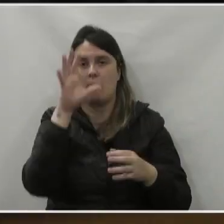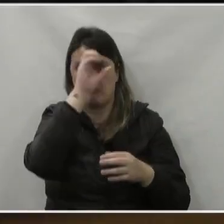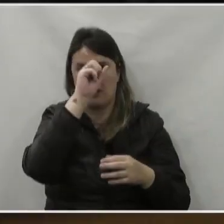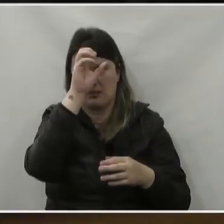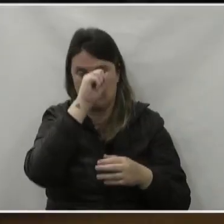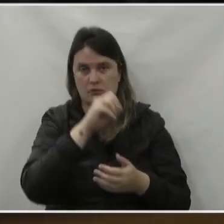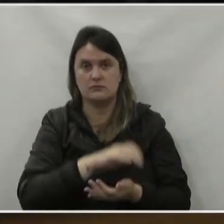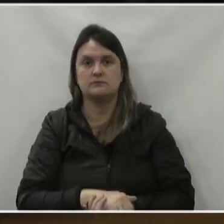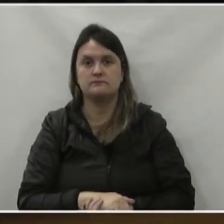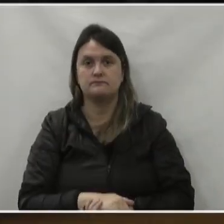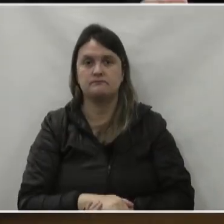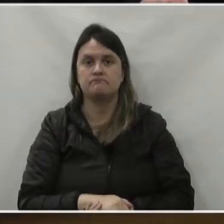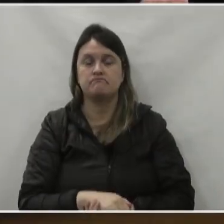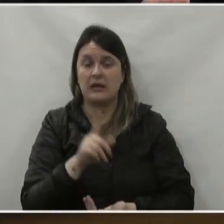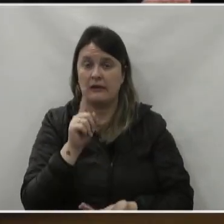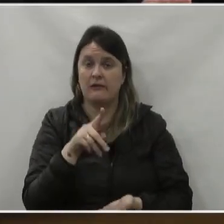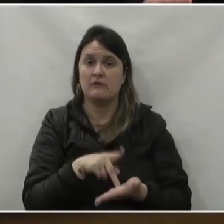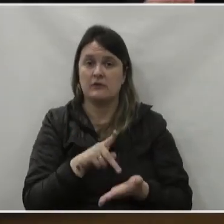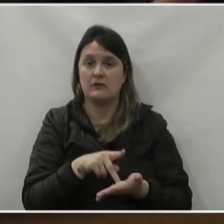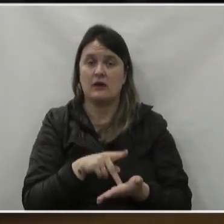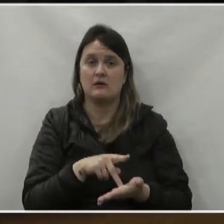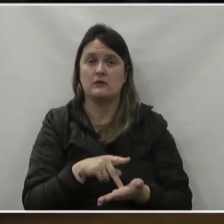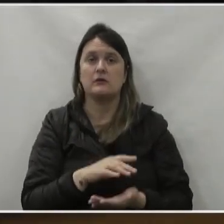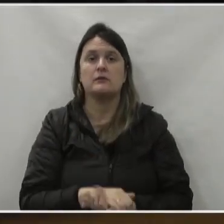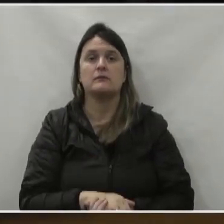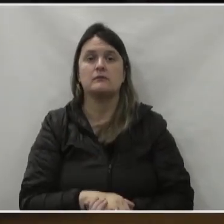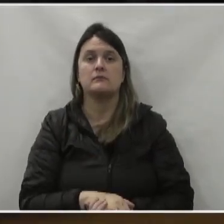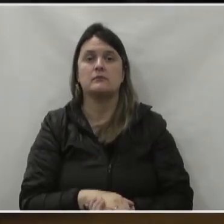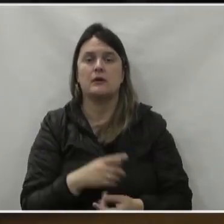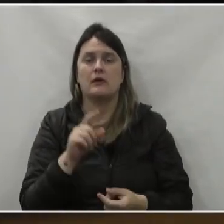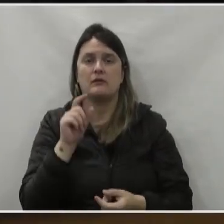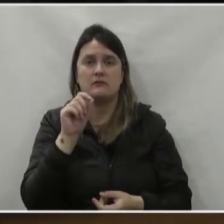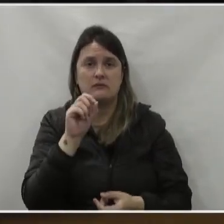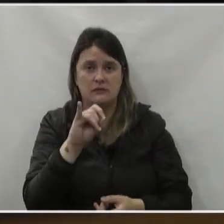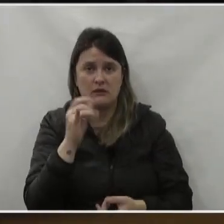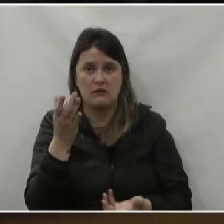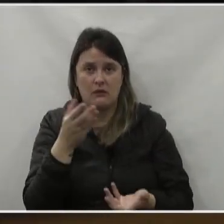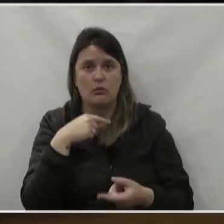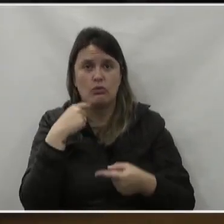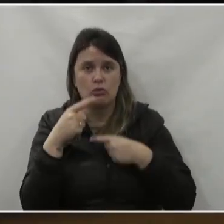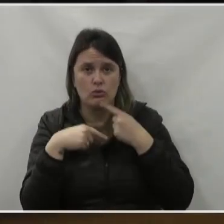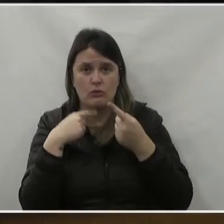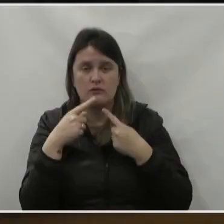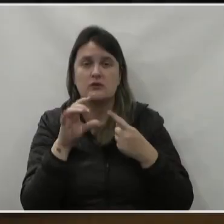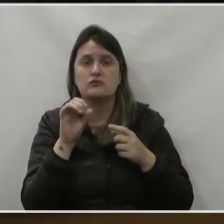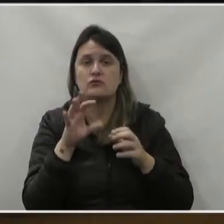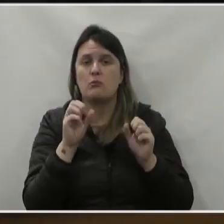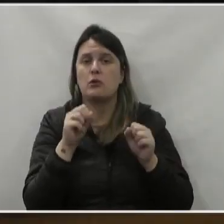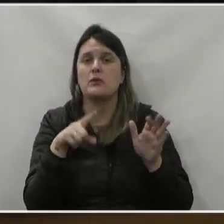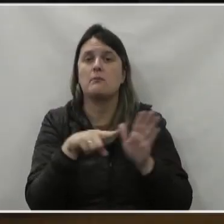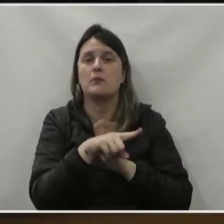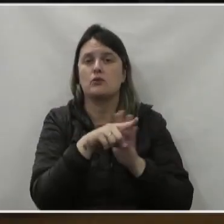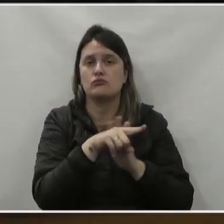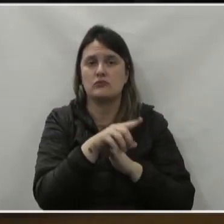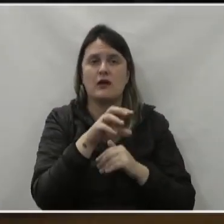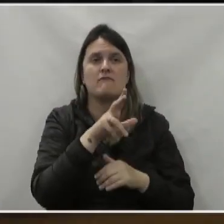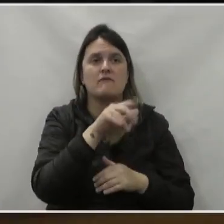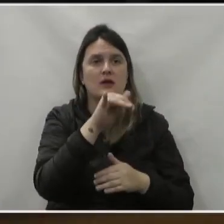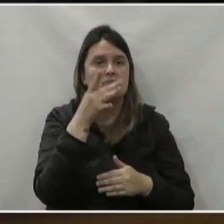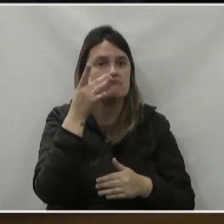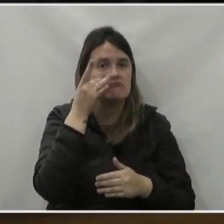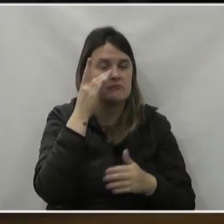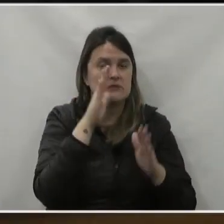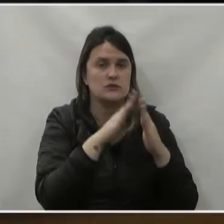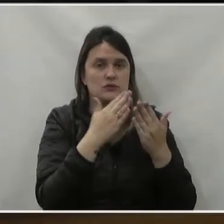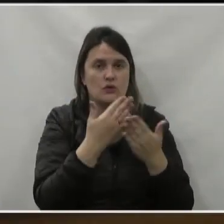Isso aí é um real que eu estou falando. Quem quiser duvidar disso, é só ir em algumas escolas